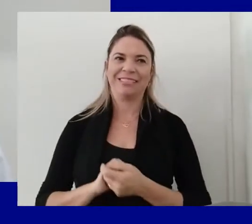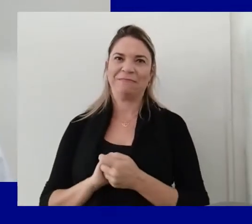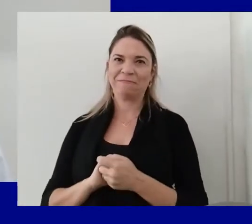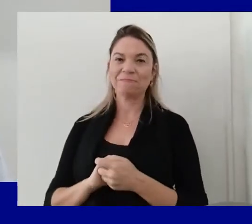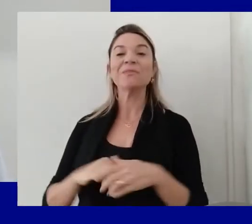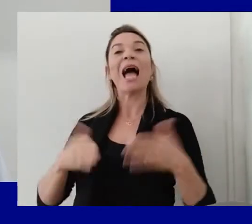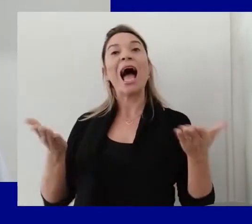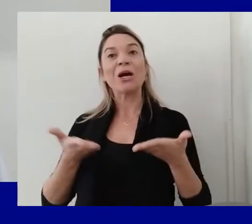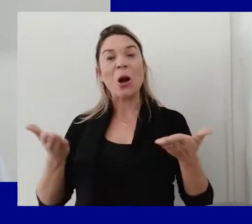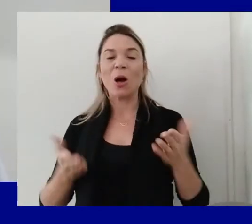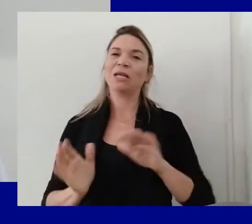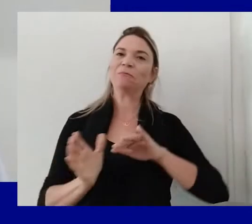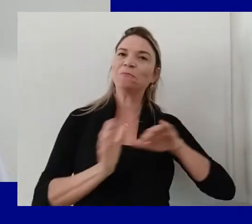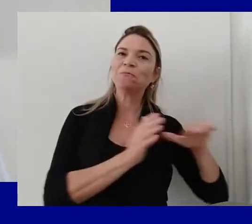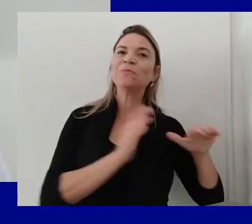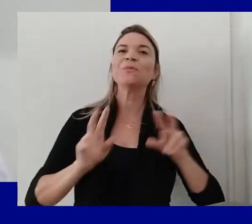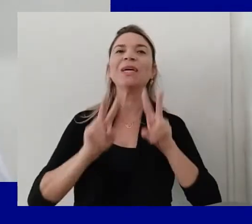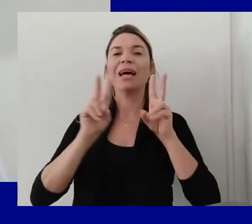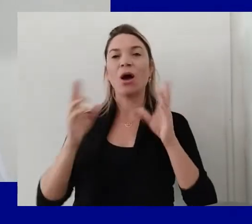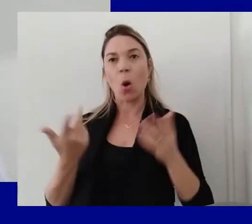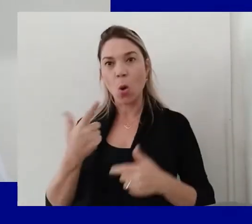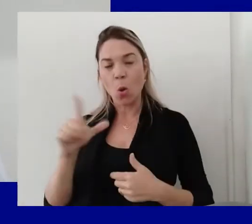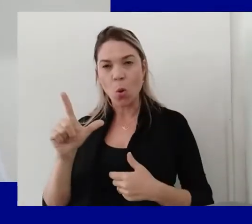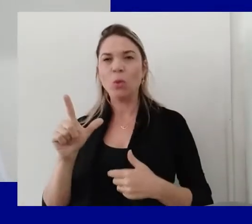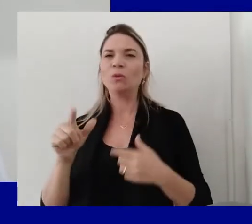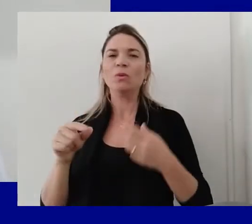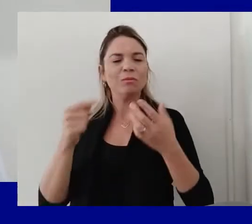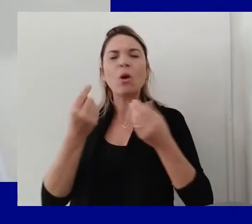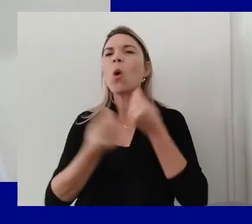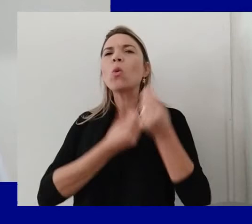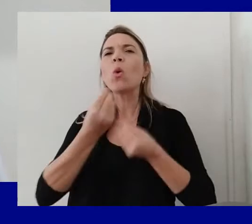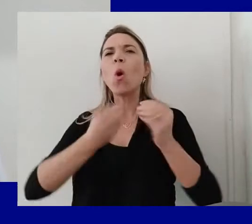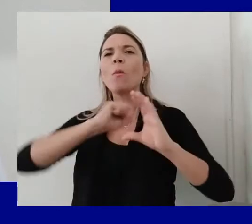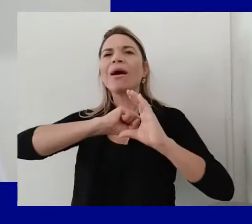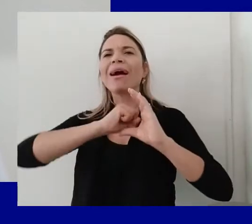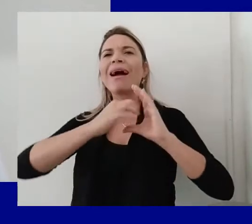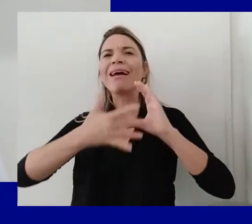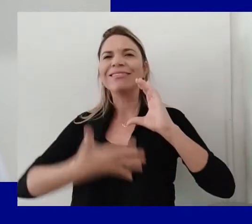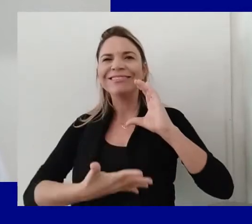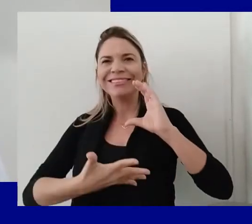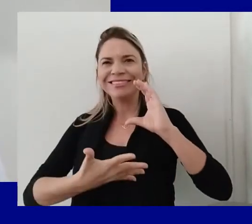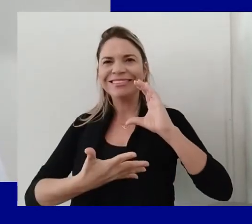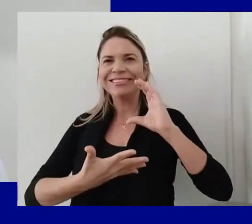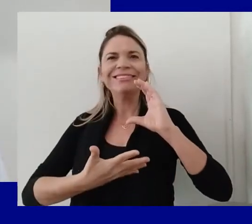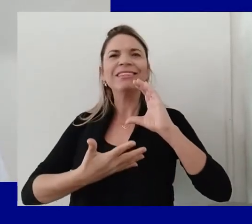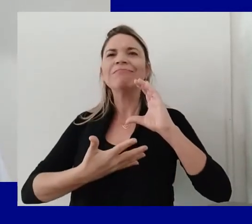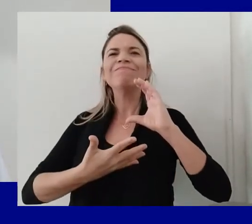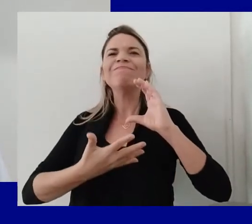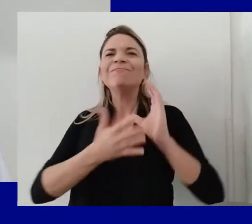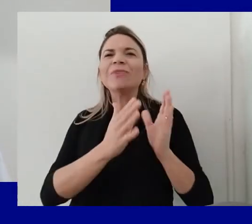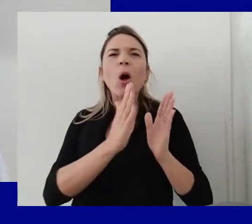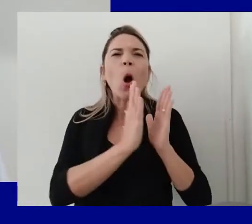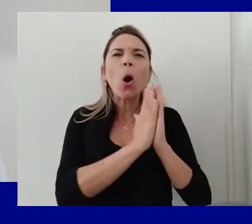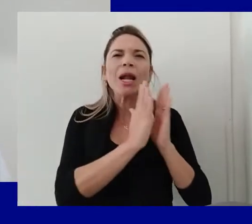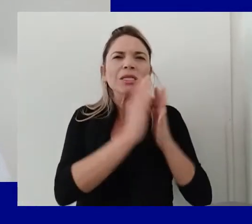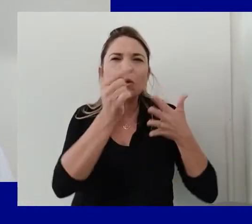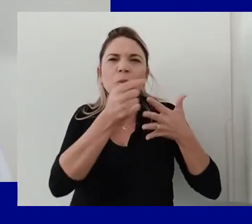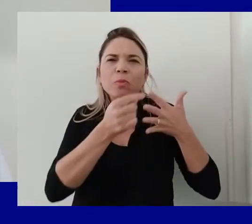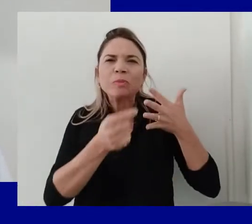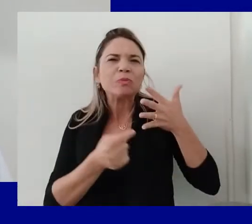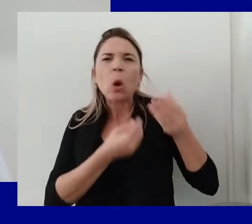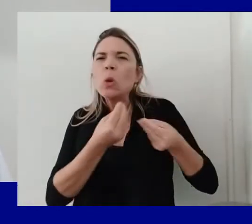Agora, eu quero apresentar a você algumas características bíblicas da oração. O que a Bíblia ensina sobre a oração? O